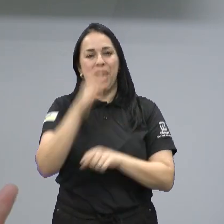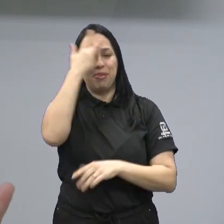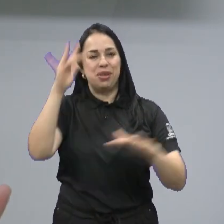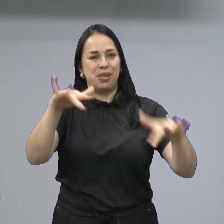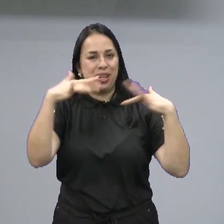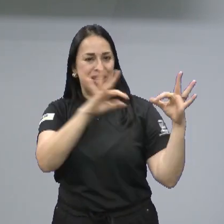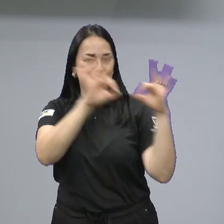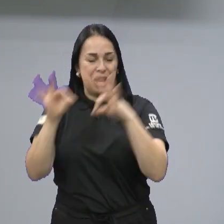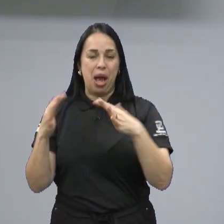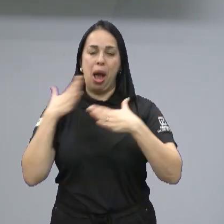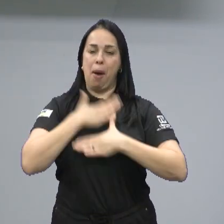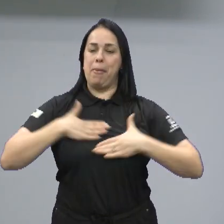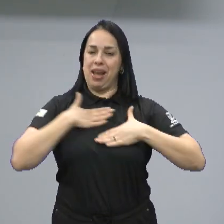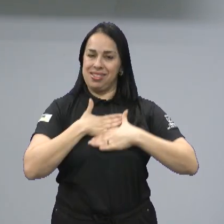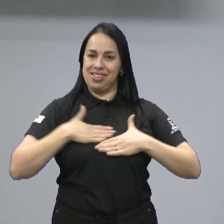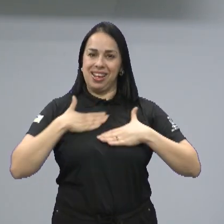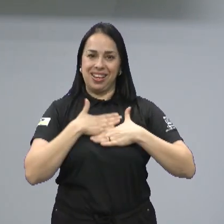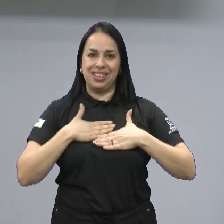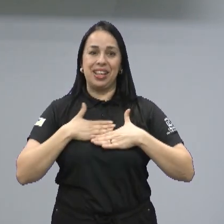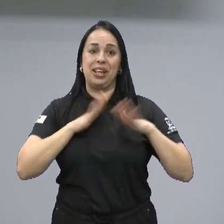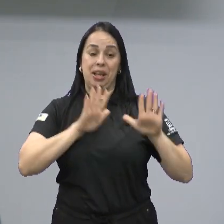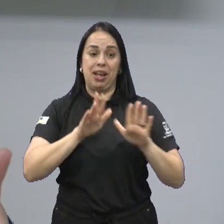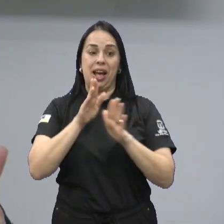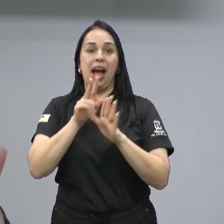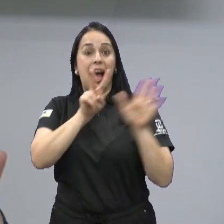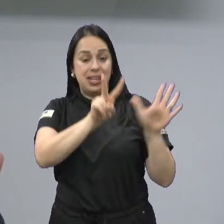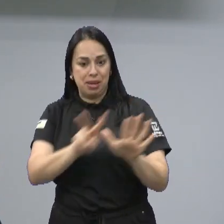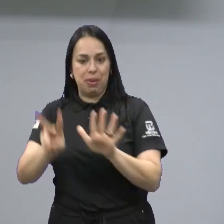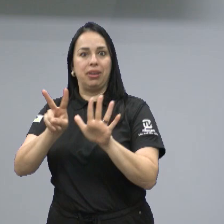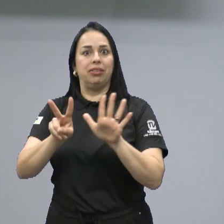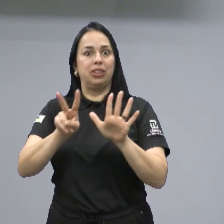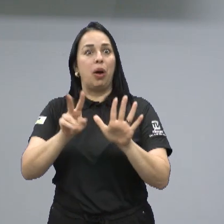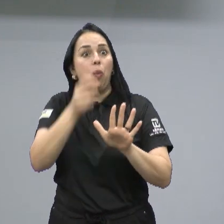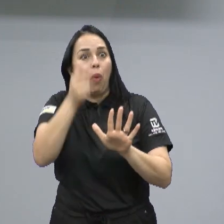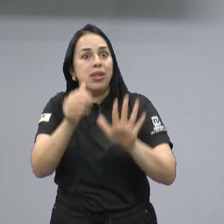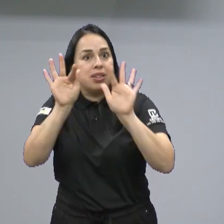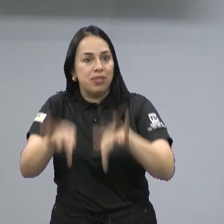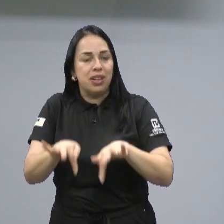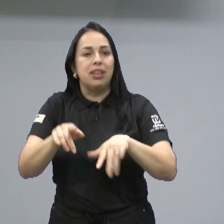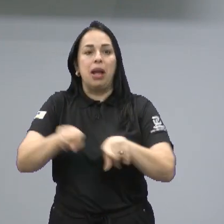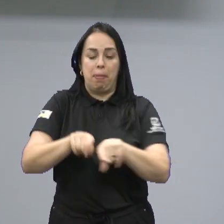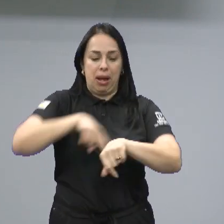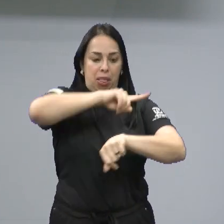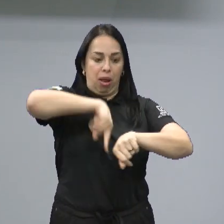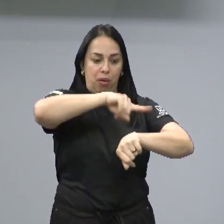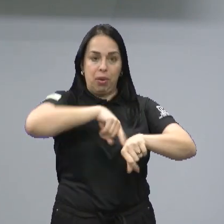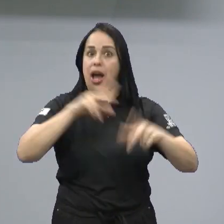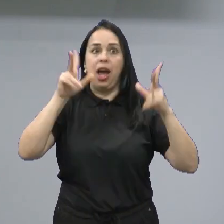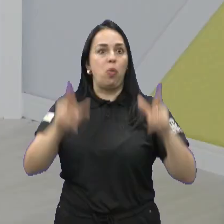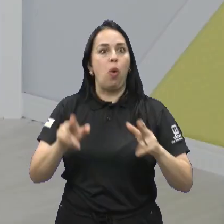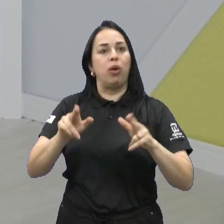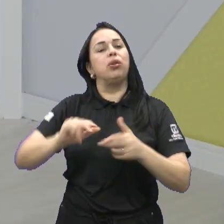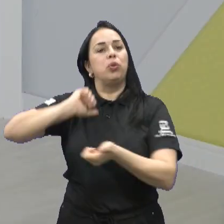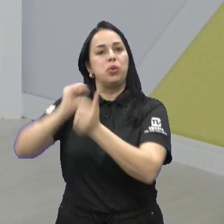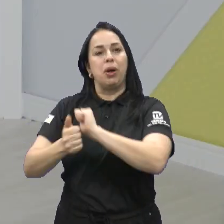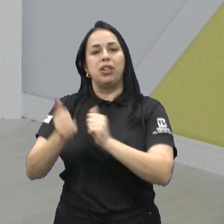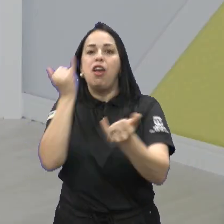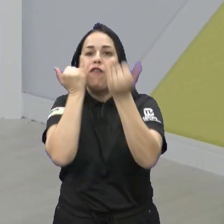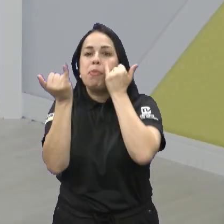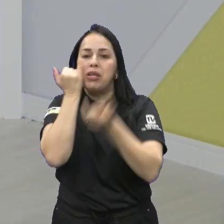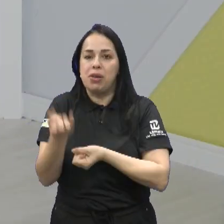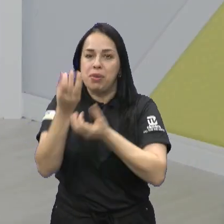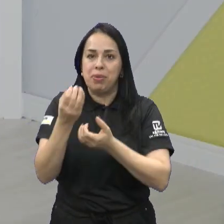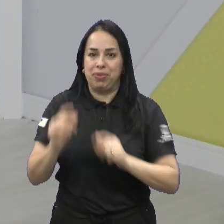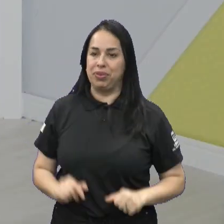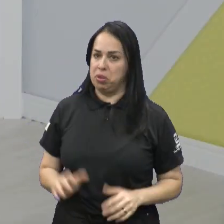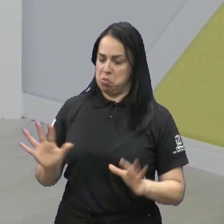É um prazer enorme. Metade da semana já foi e assim como o tempo também não para, as informações do esporte continuam. Muito bem. Tá elegante hoje, hein,